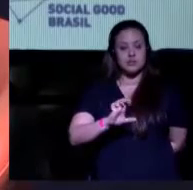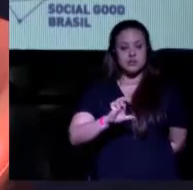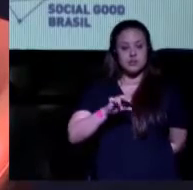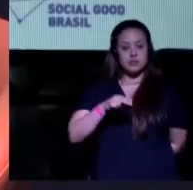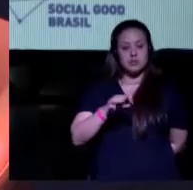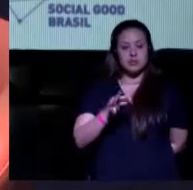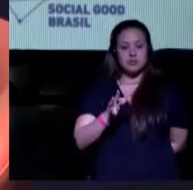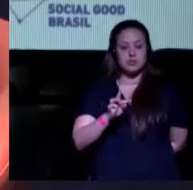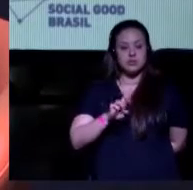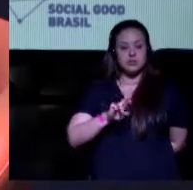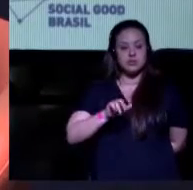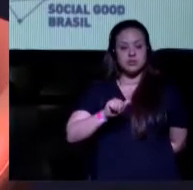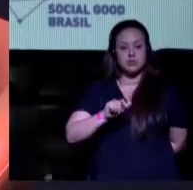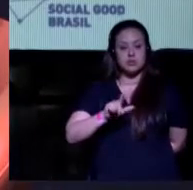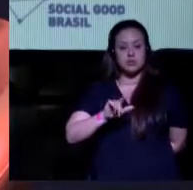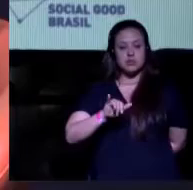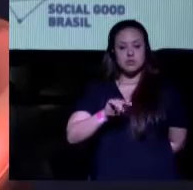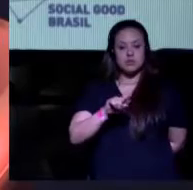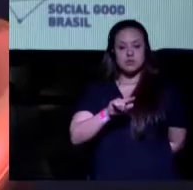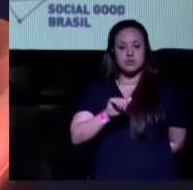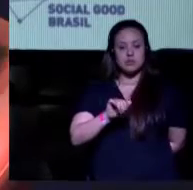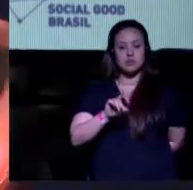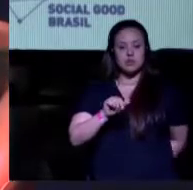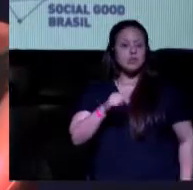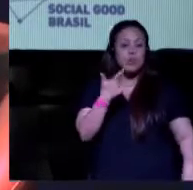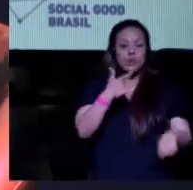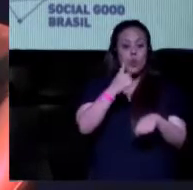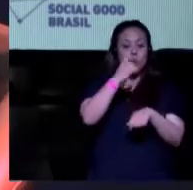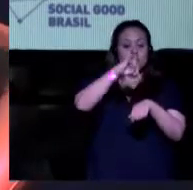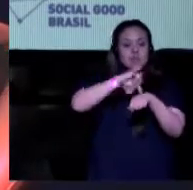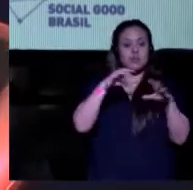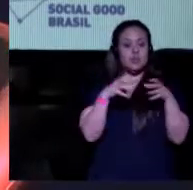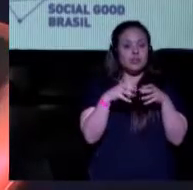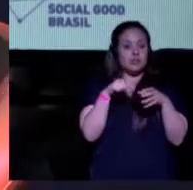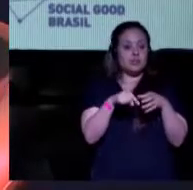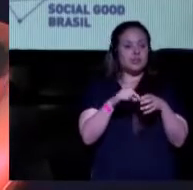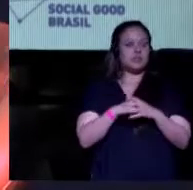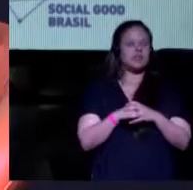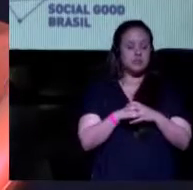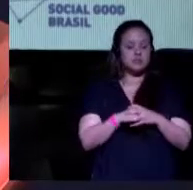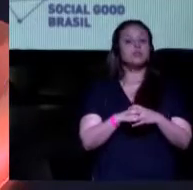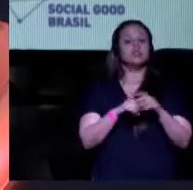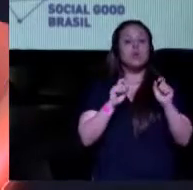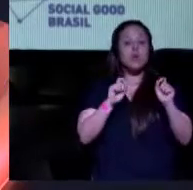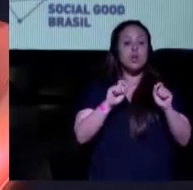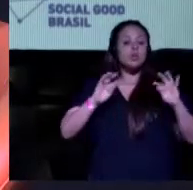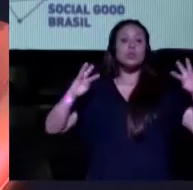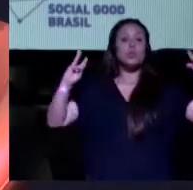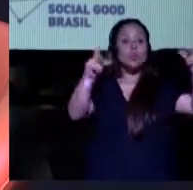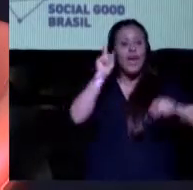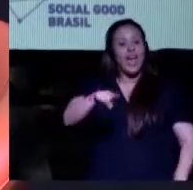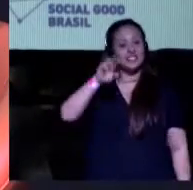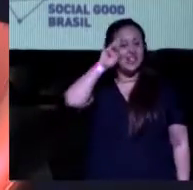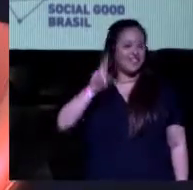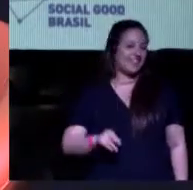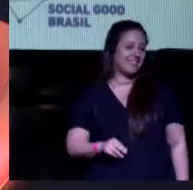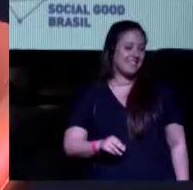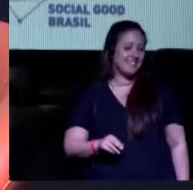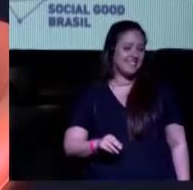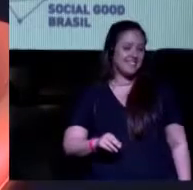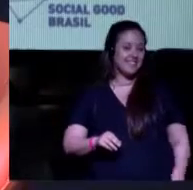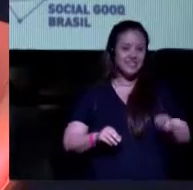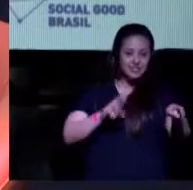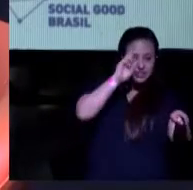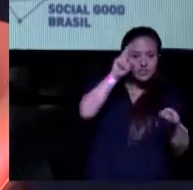organização normal é estruturada aqui você pode reclamar você pode parar seu chefe que não está contente e